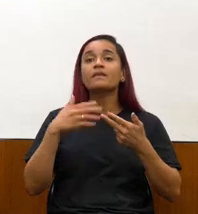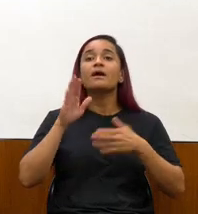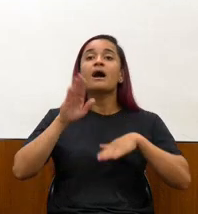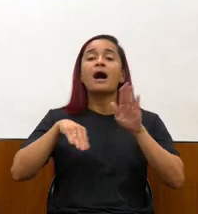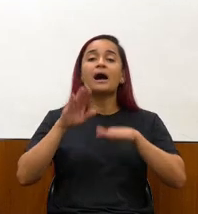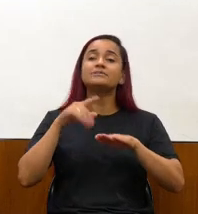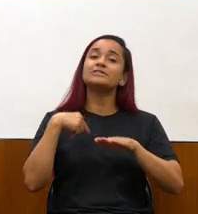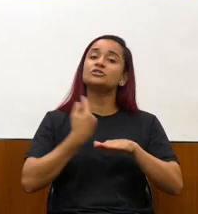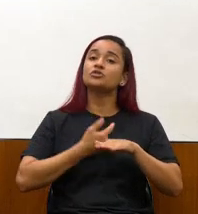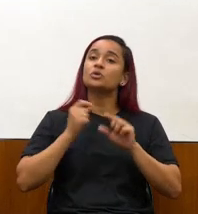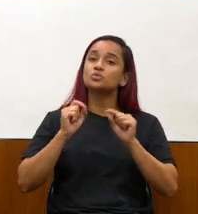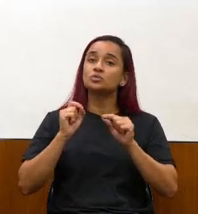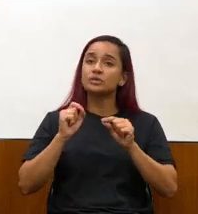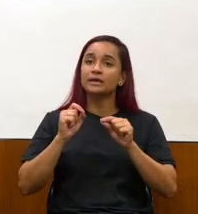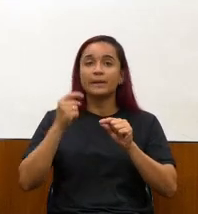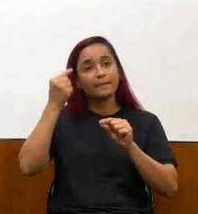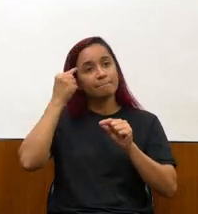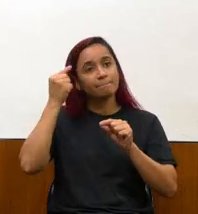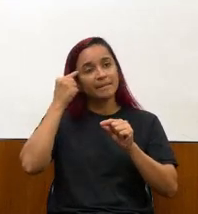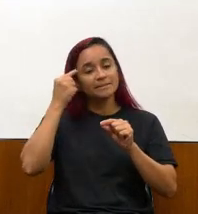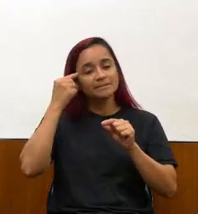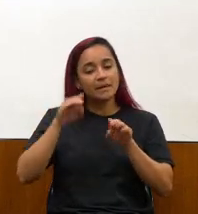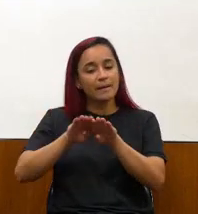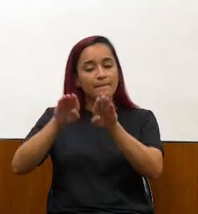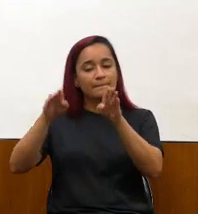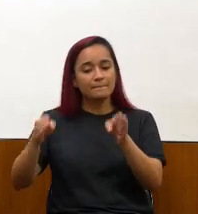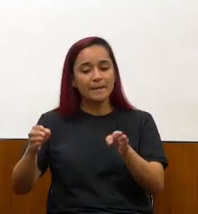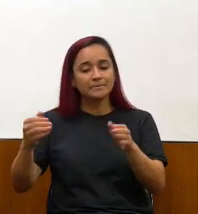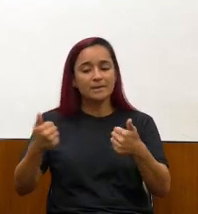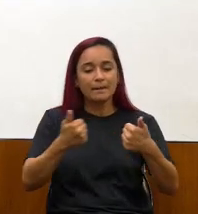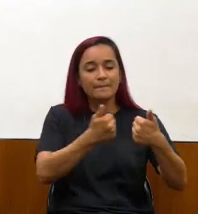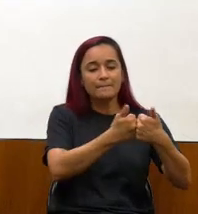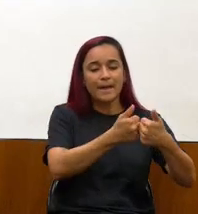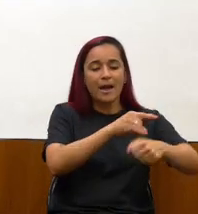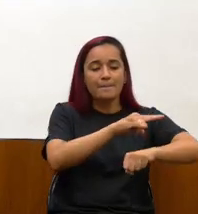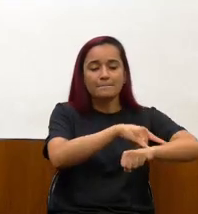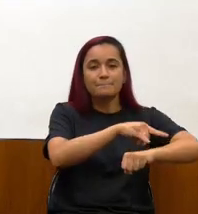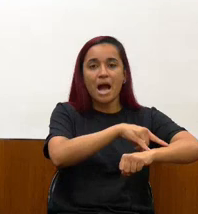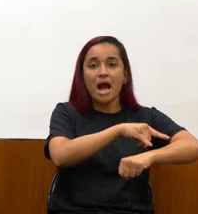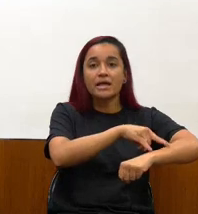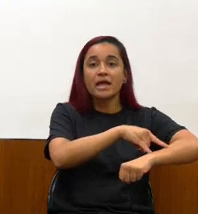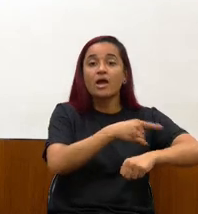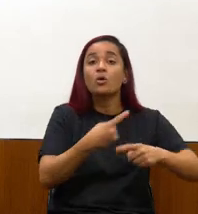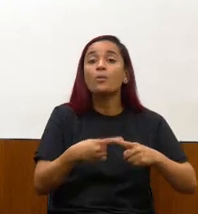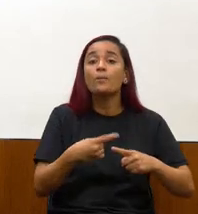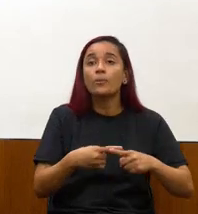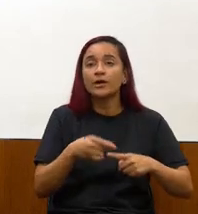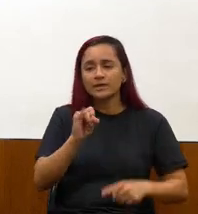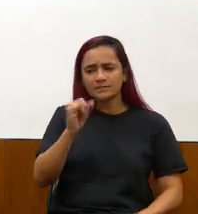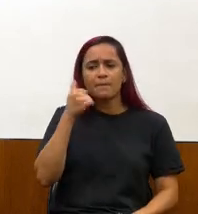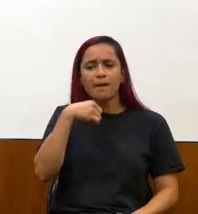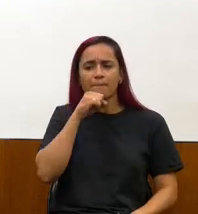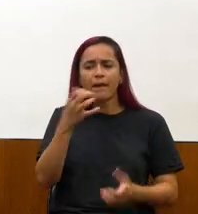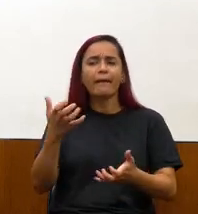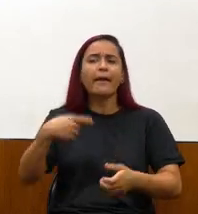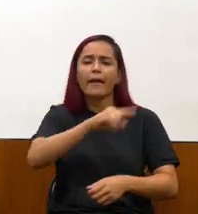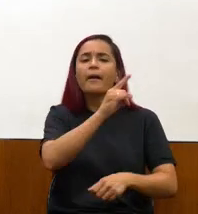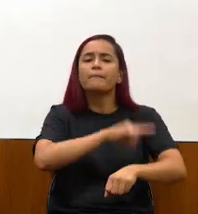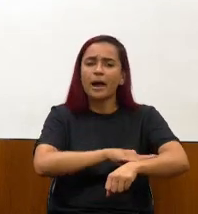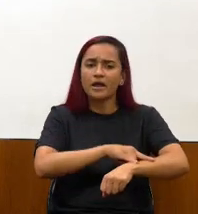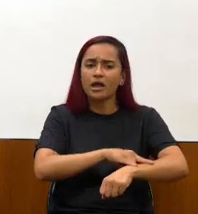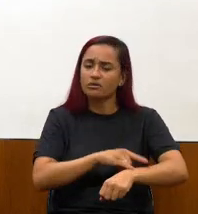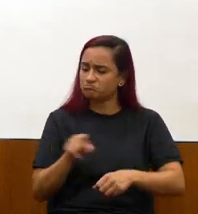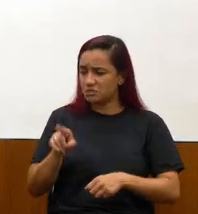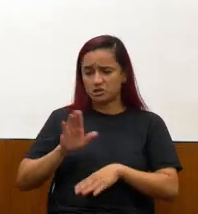sempre a mesas que ficam próximas do banheiro, porque o questionamento que me fazem é o seguinte: e se sua mãe quiser ir no banheiro? Ela vai. A gente pode sentar